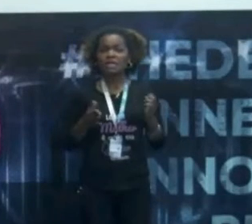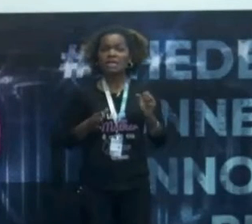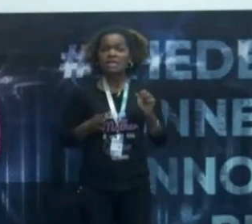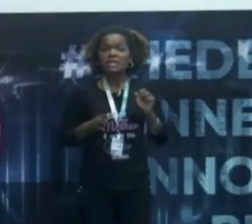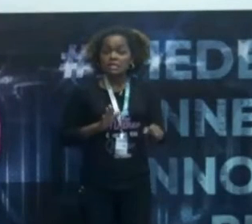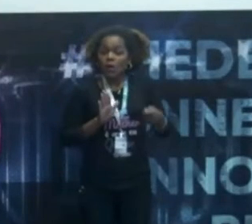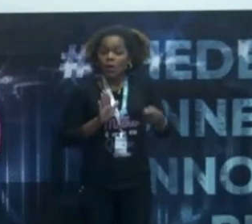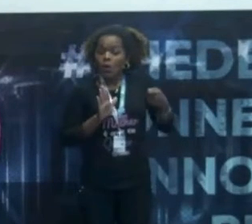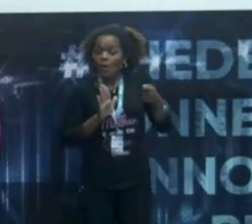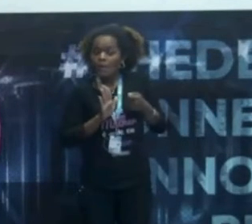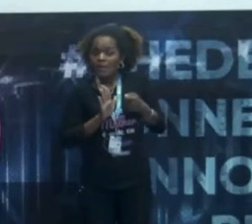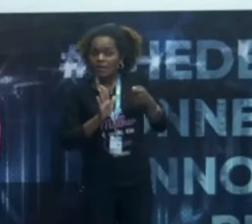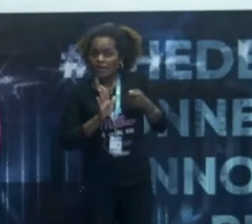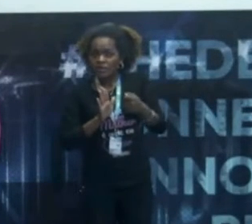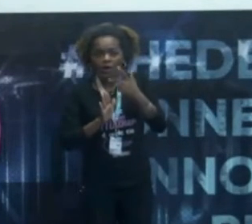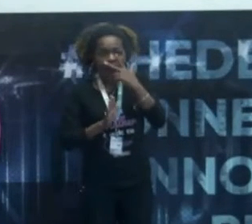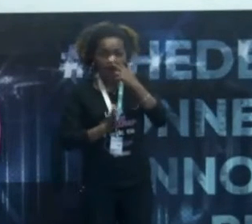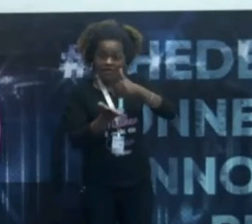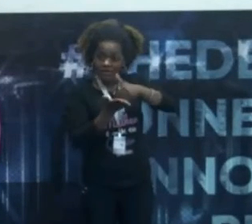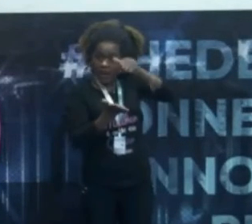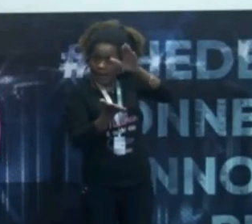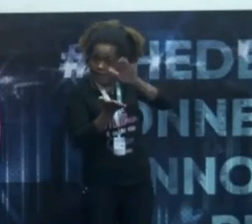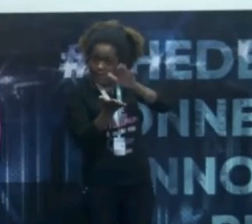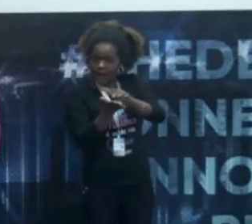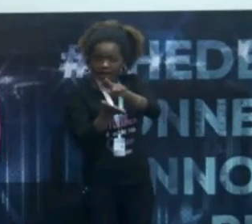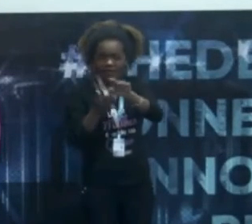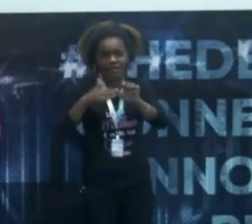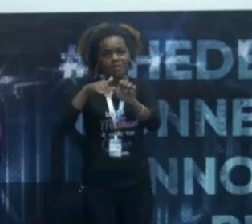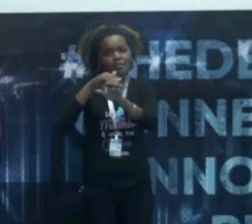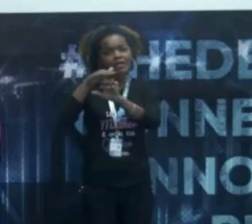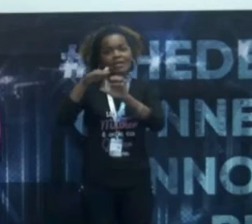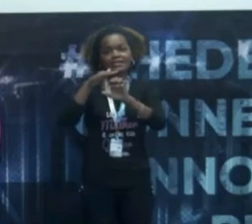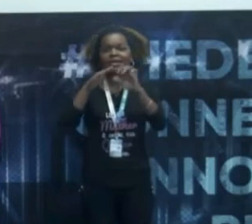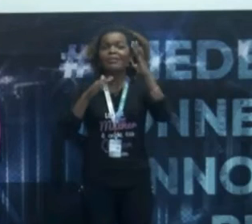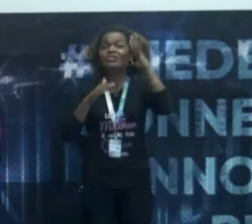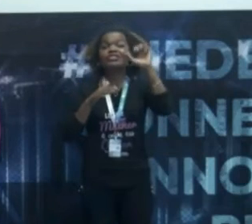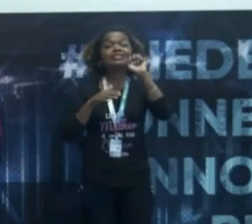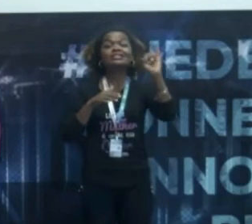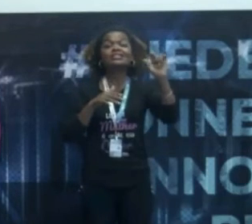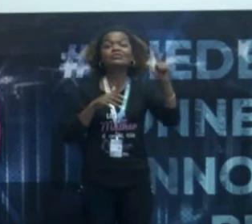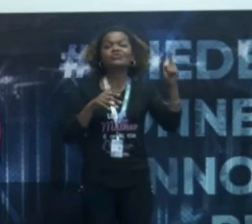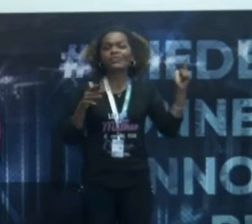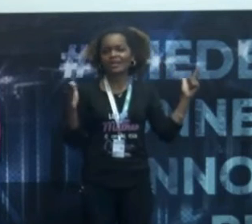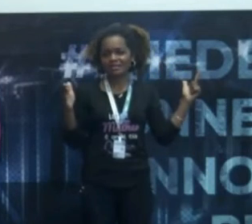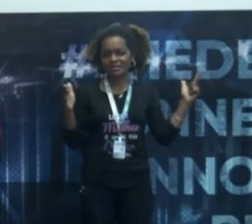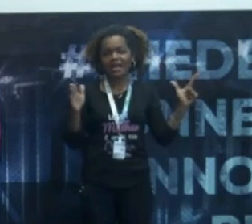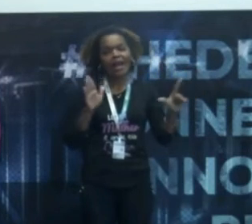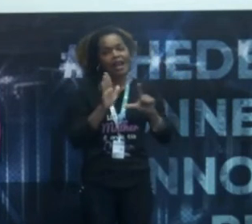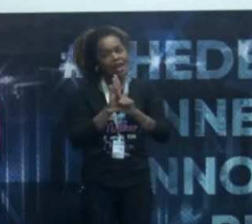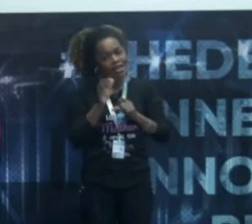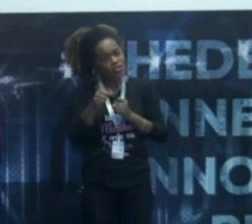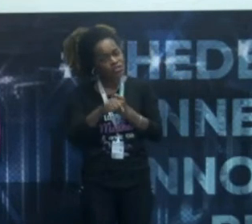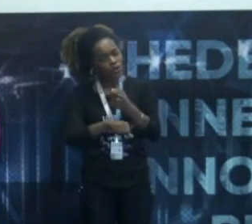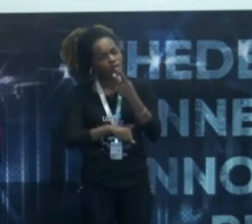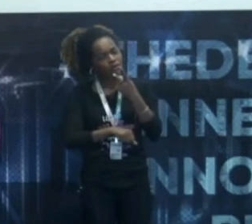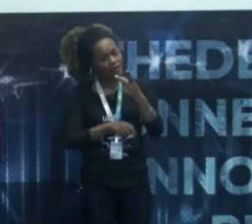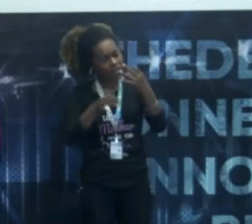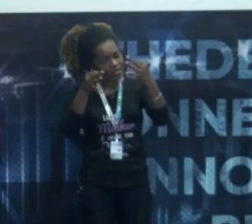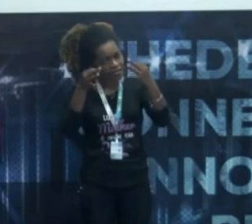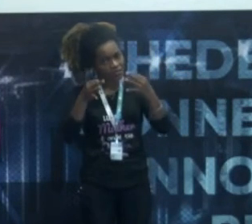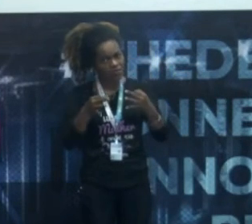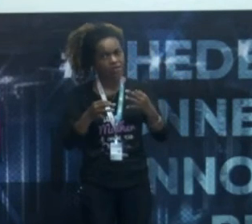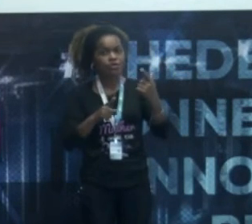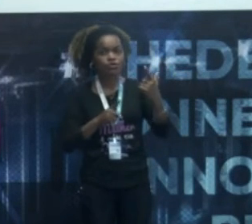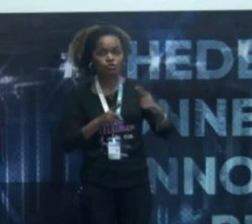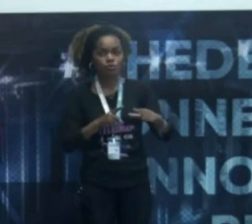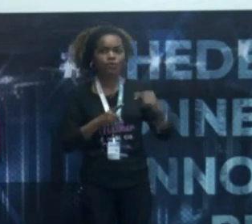quando isso gera pena para a empresa, imagina se isso não existisse. Então, a lei de cotas, repito a minha resposta inicial, ela é fundamental, ela